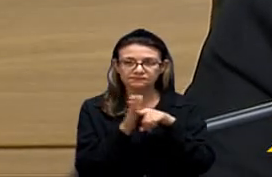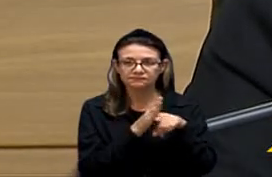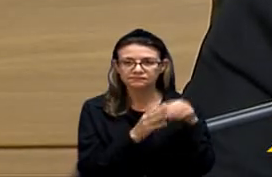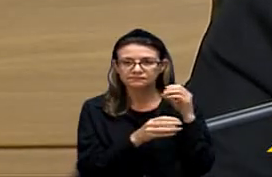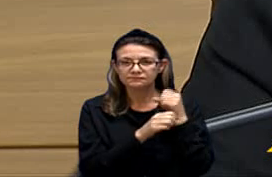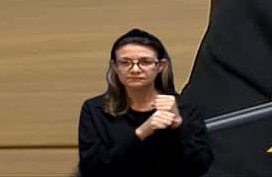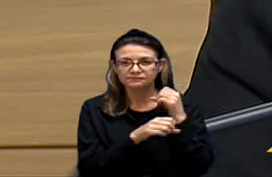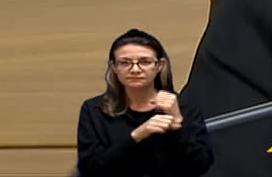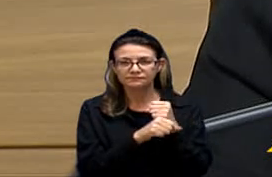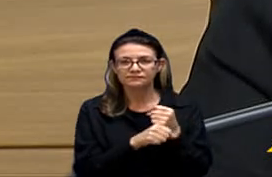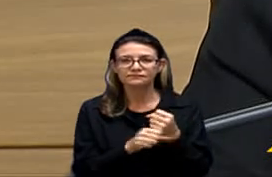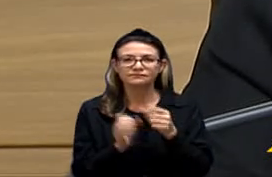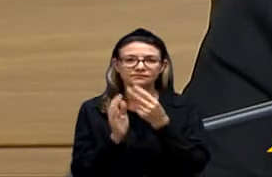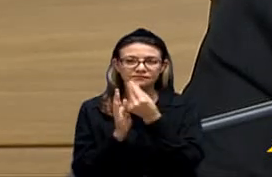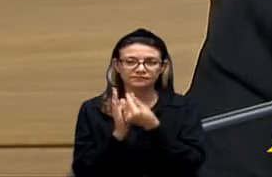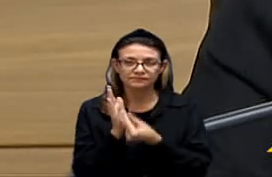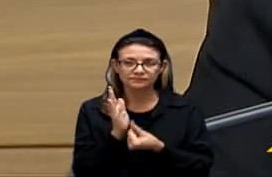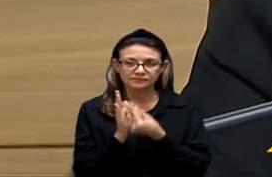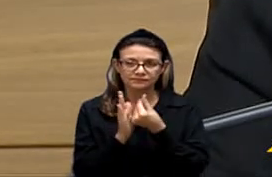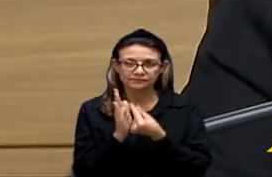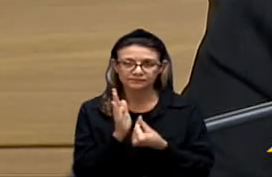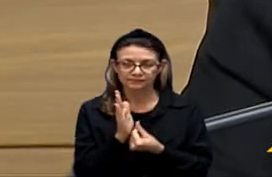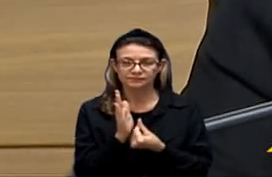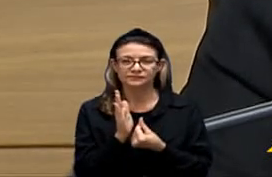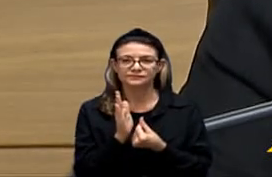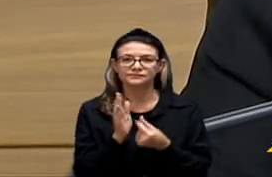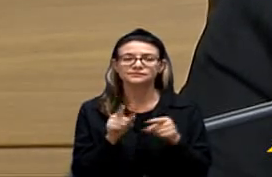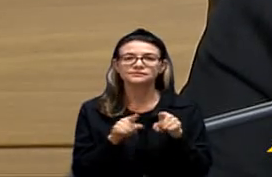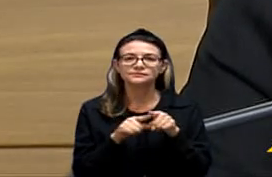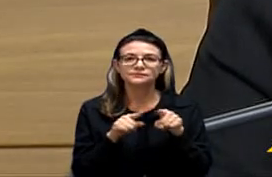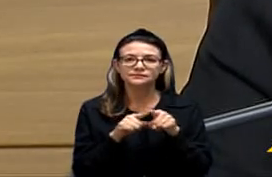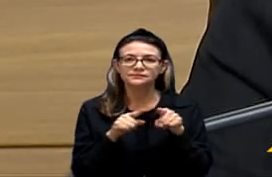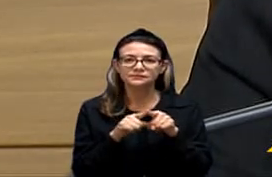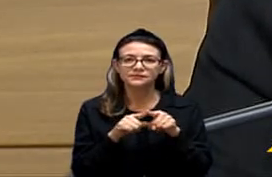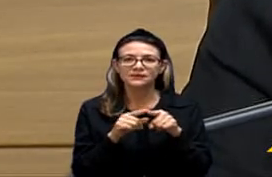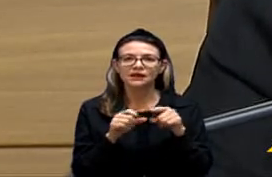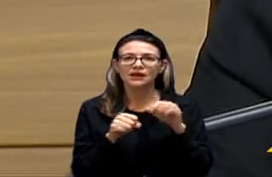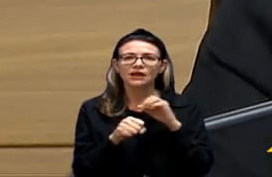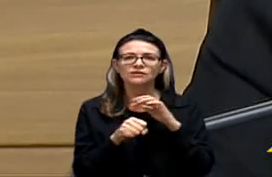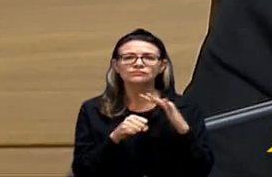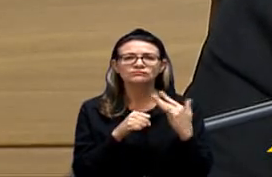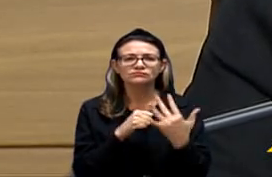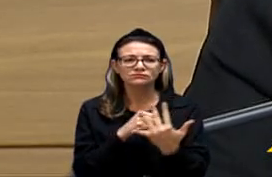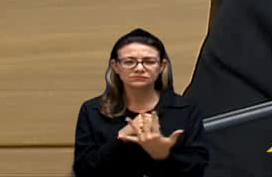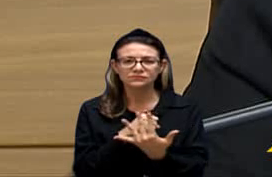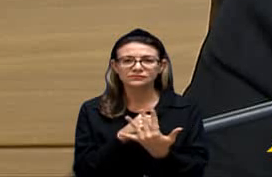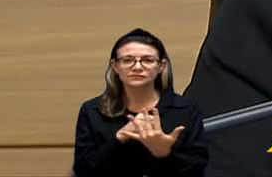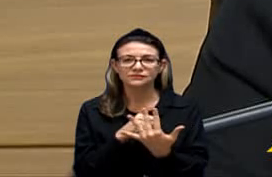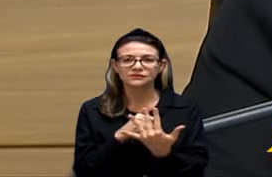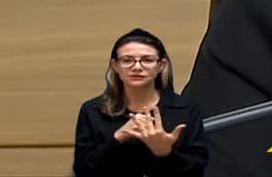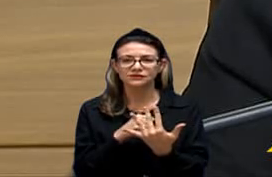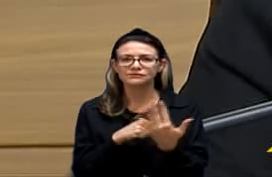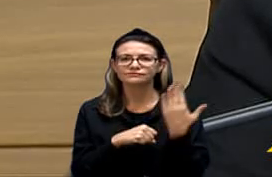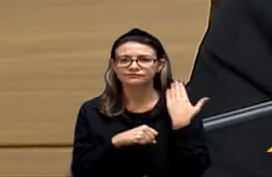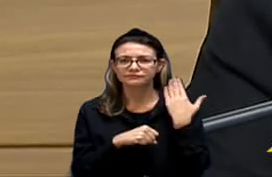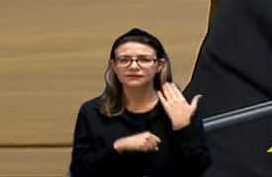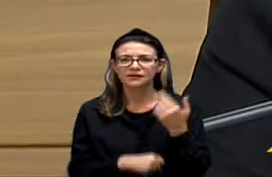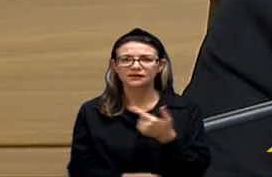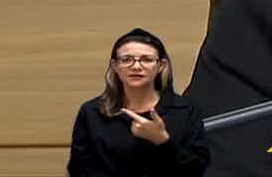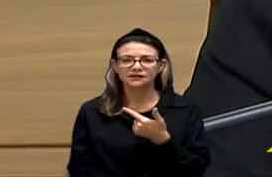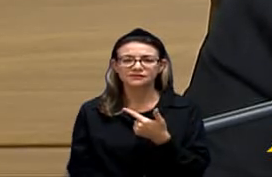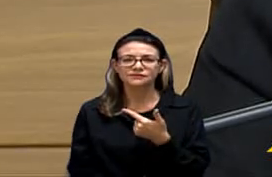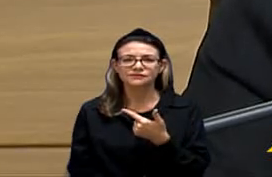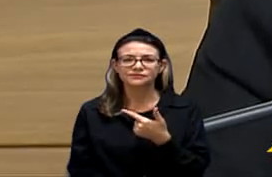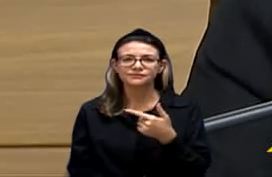orçamentária e o dos combates à covid-19 referentes a setembro de 2024 e o processo